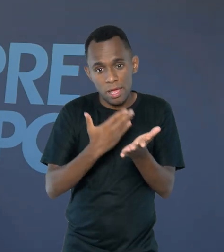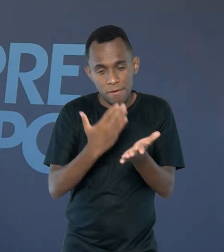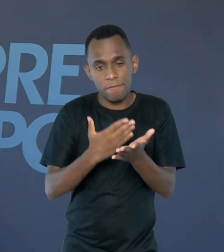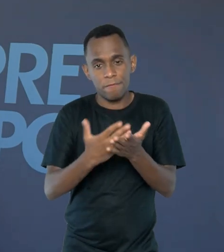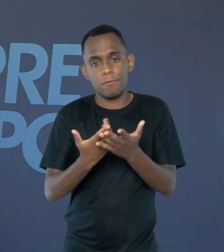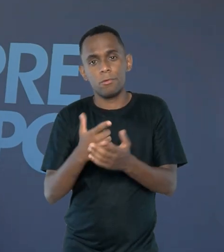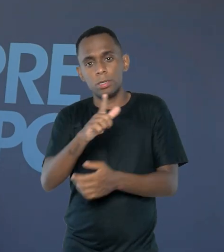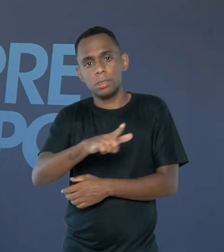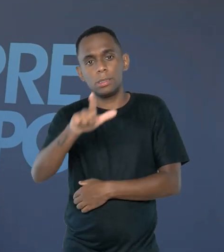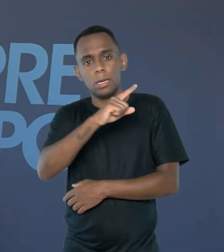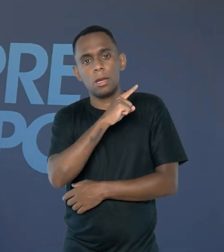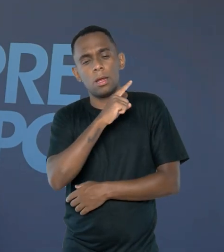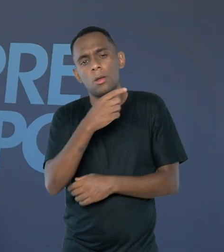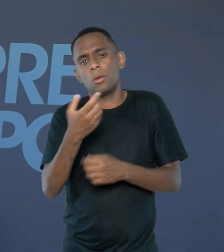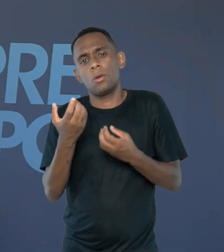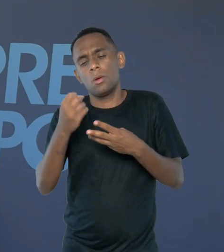Enem.